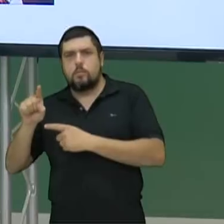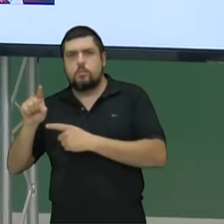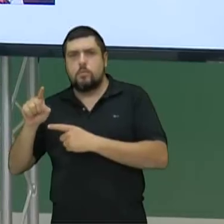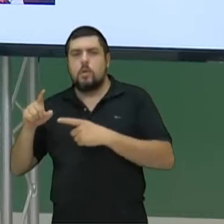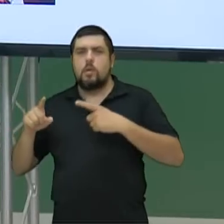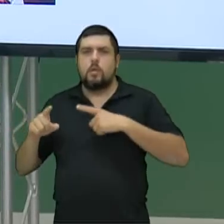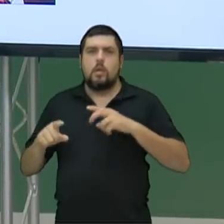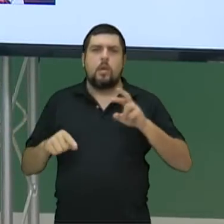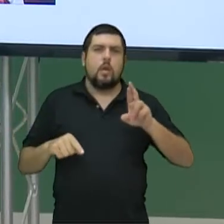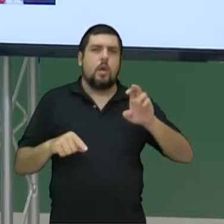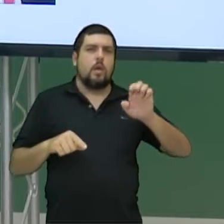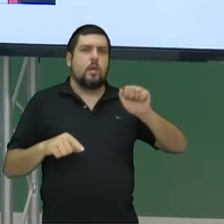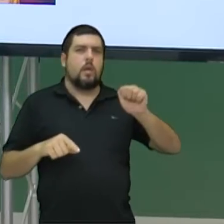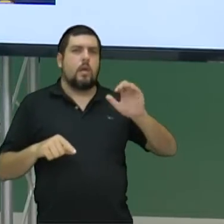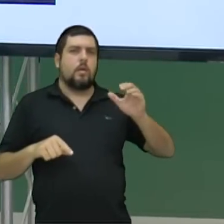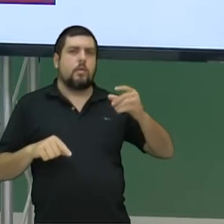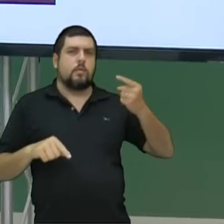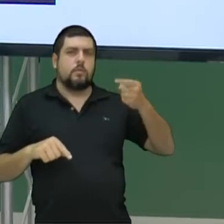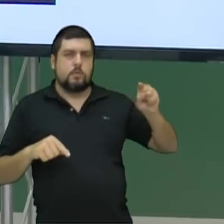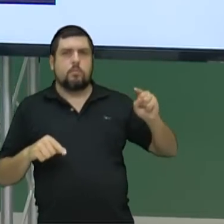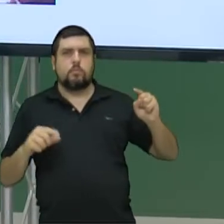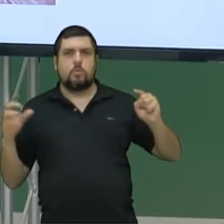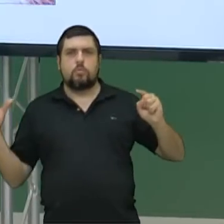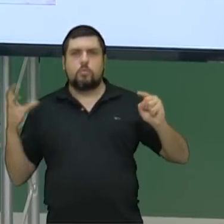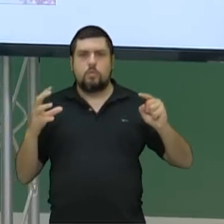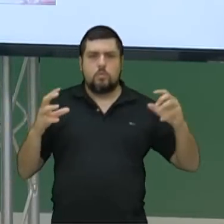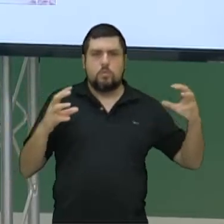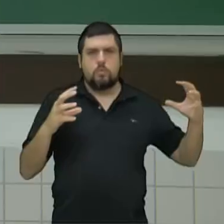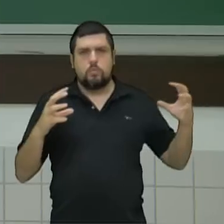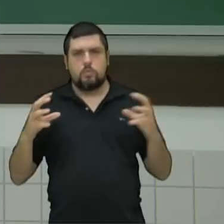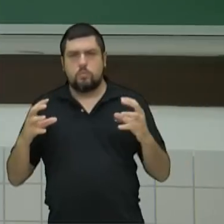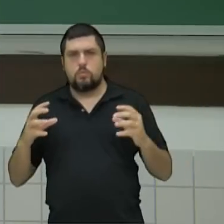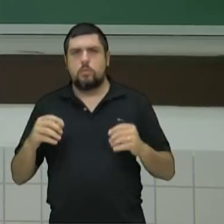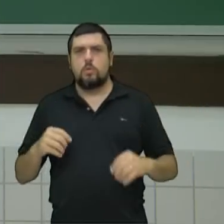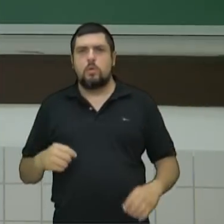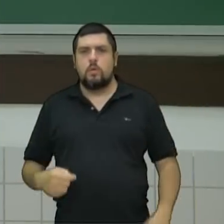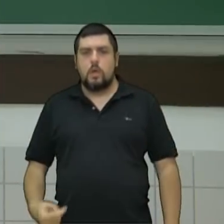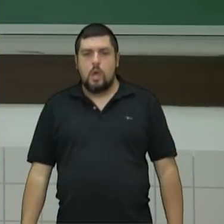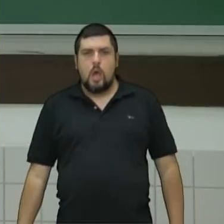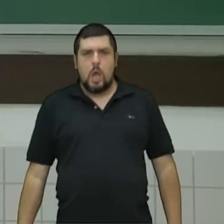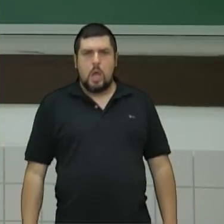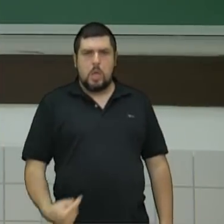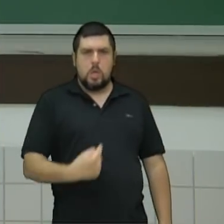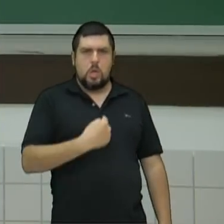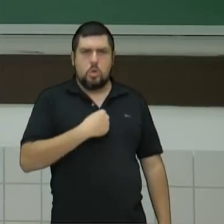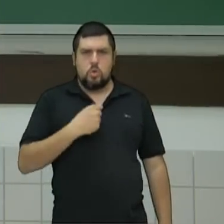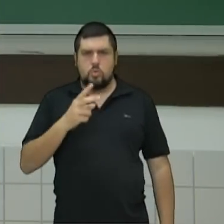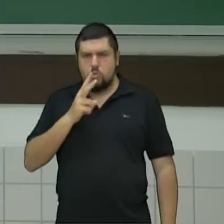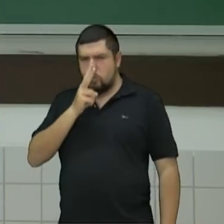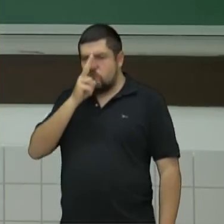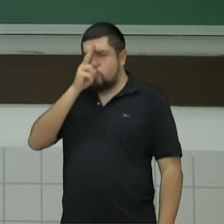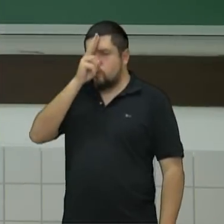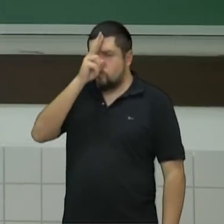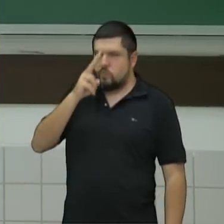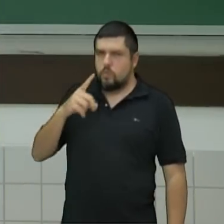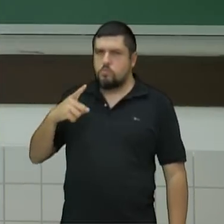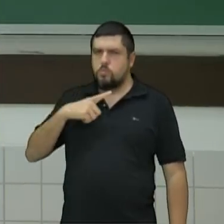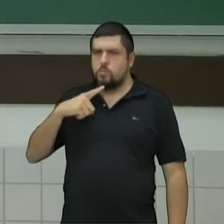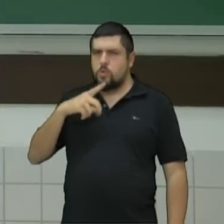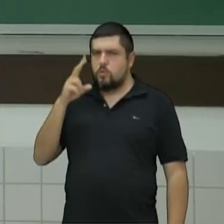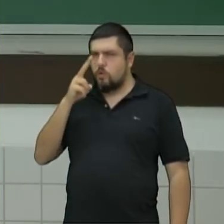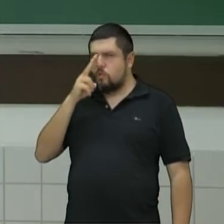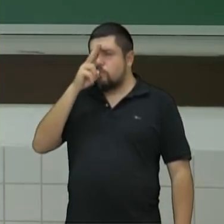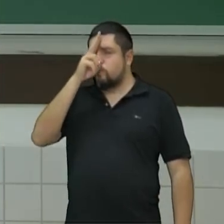quando a gente diz que nós temos a força, na verdade, não é bem nós. Tem que tomar um pouquinho certo cuidado nessa questão e